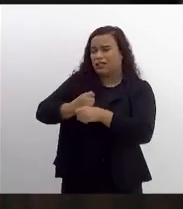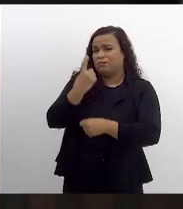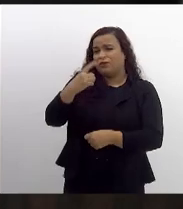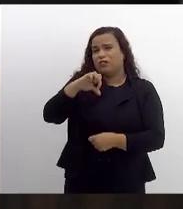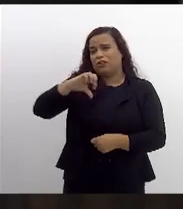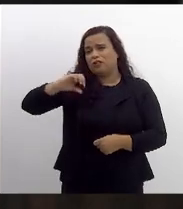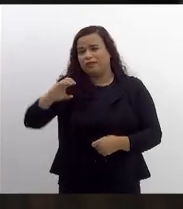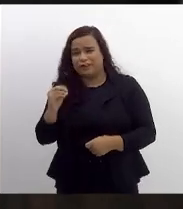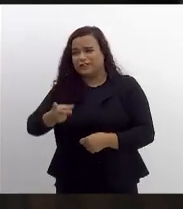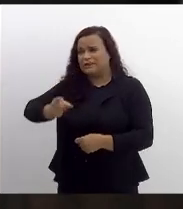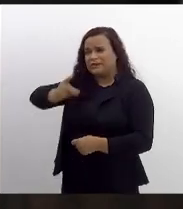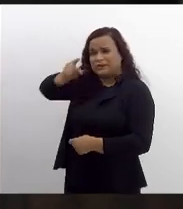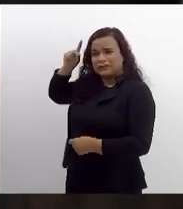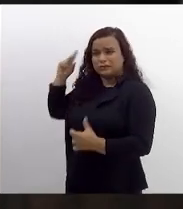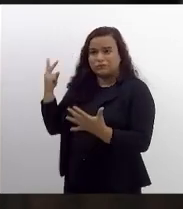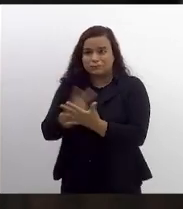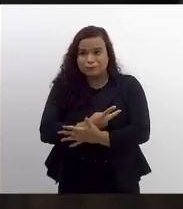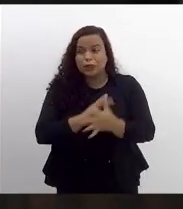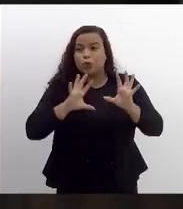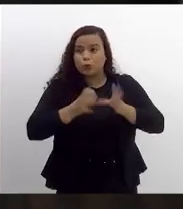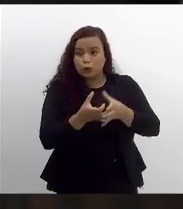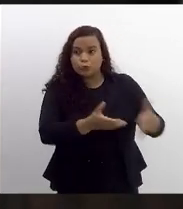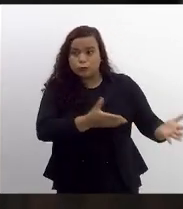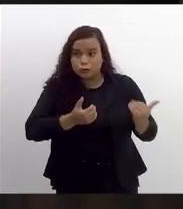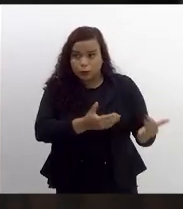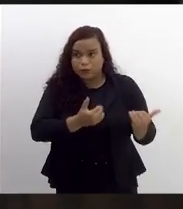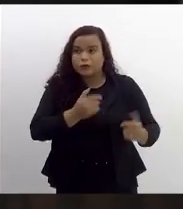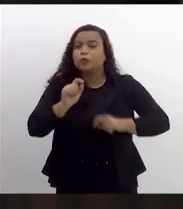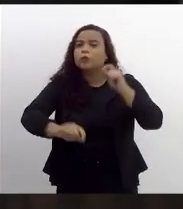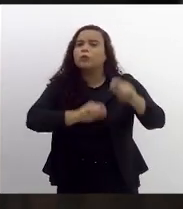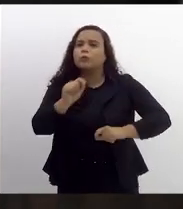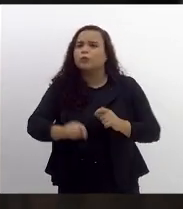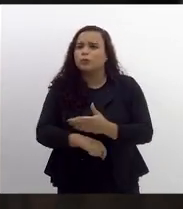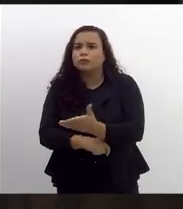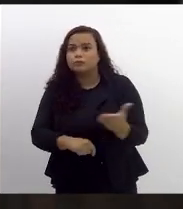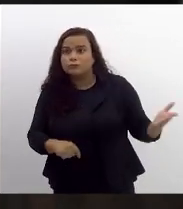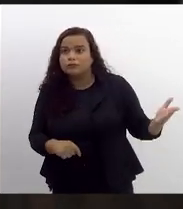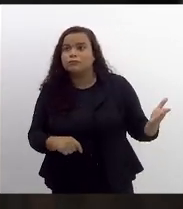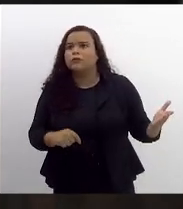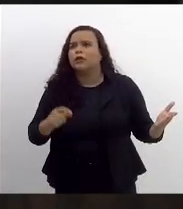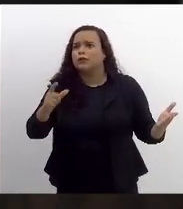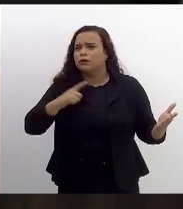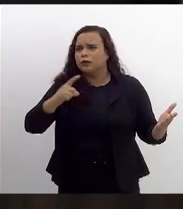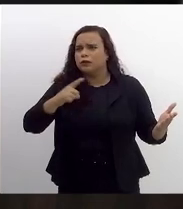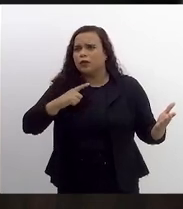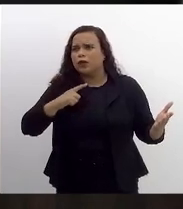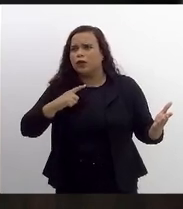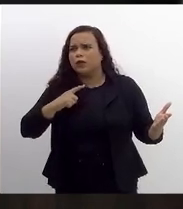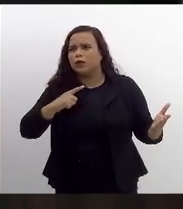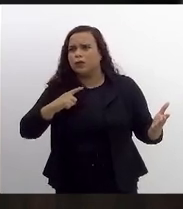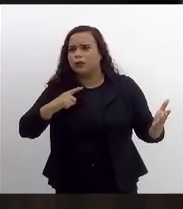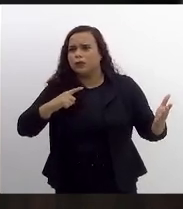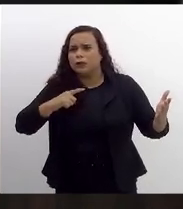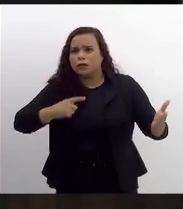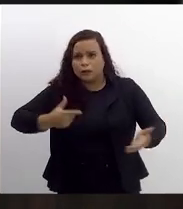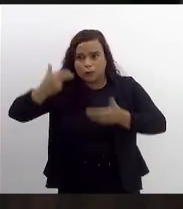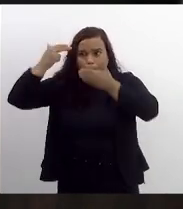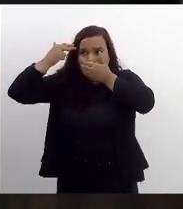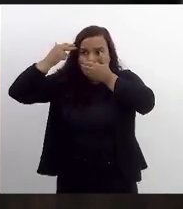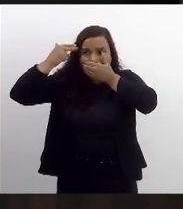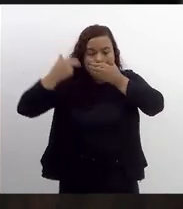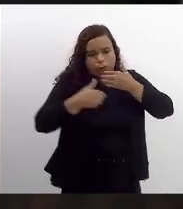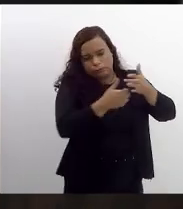onde o grupo de jovens foram Teoricamente sequestradas e até hoje não